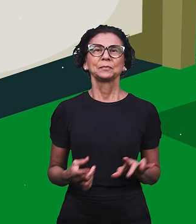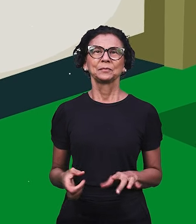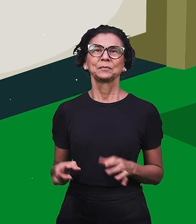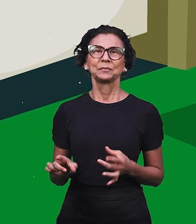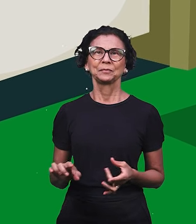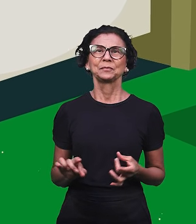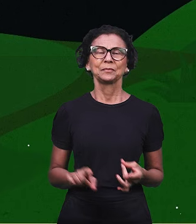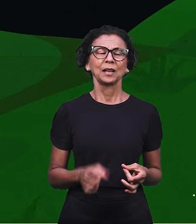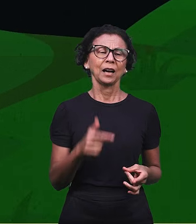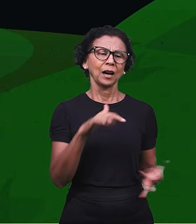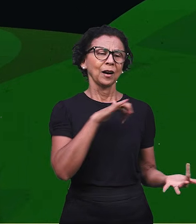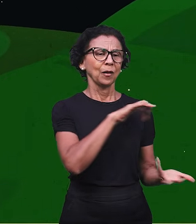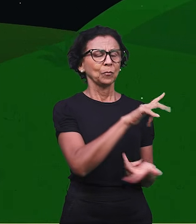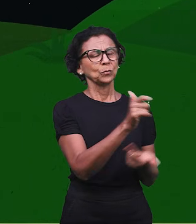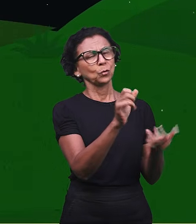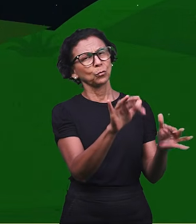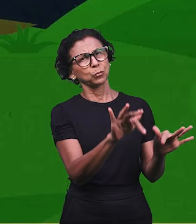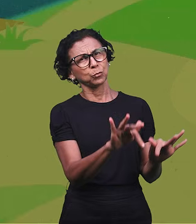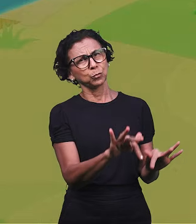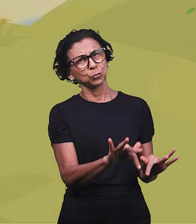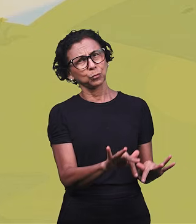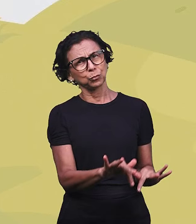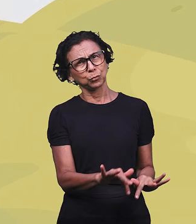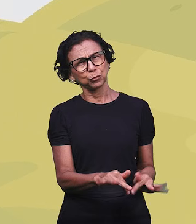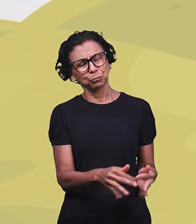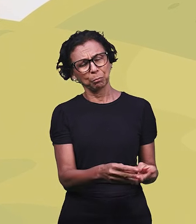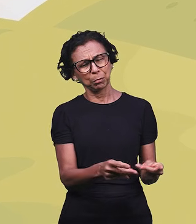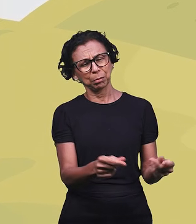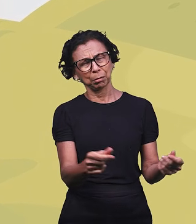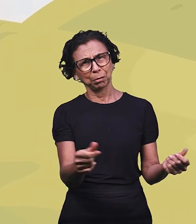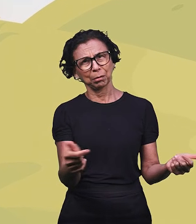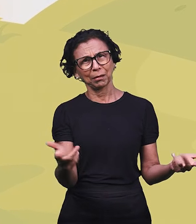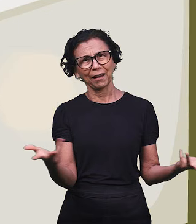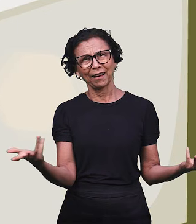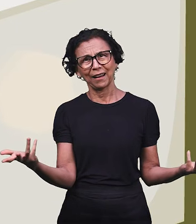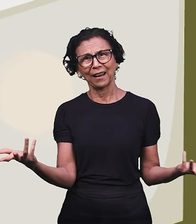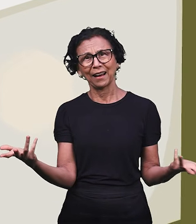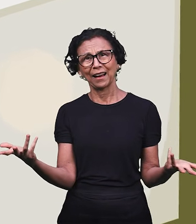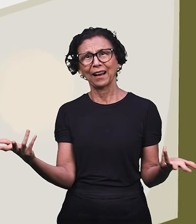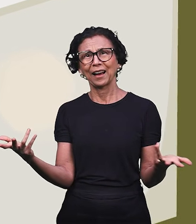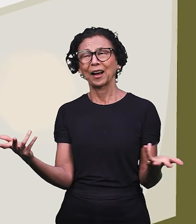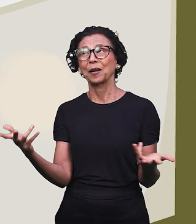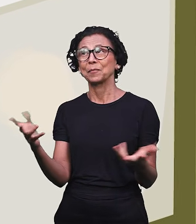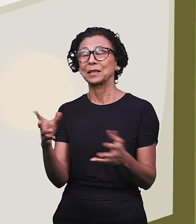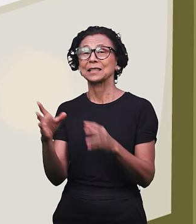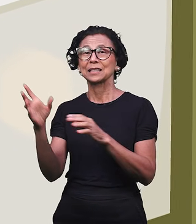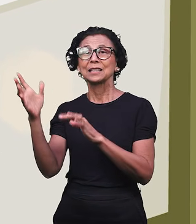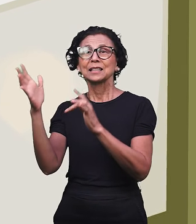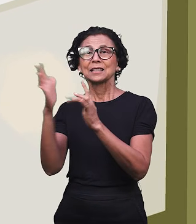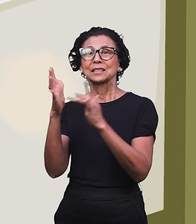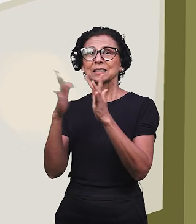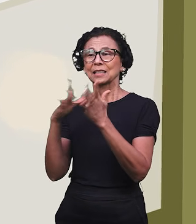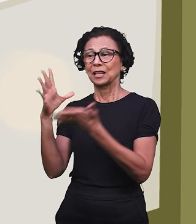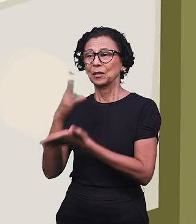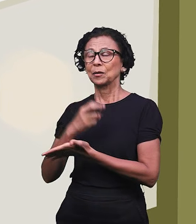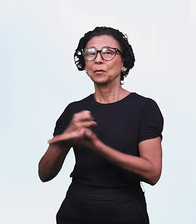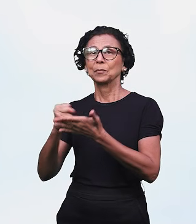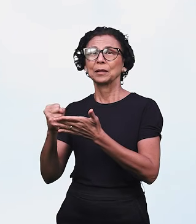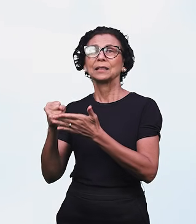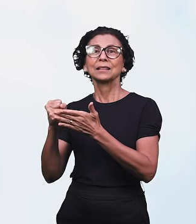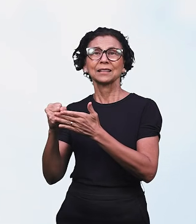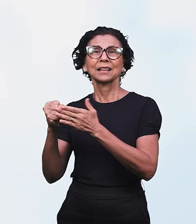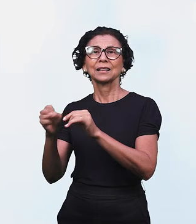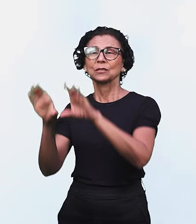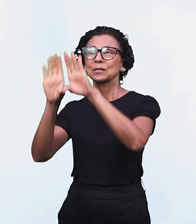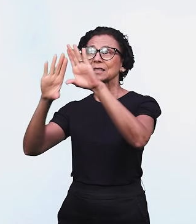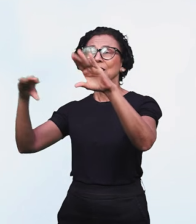de findar, tudo novo Ele fará. Quem vencer tudo herdará, e